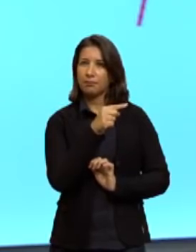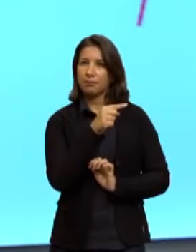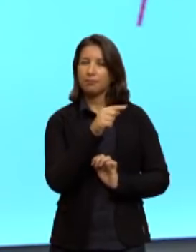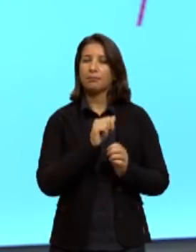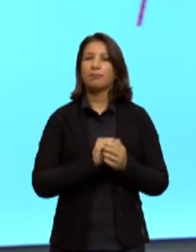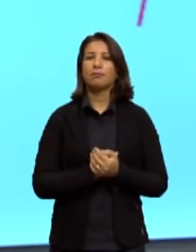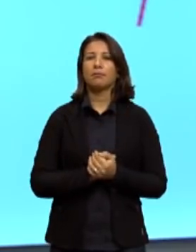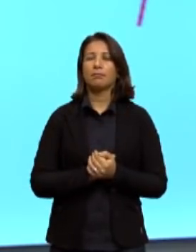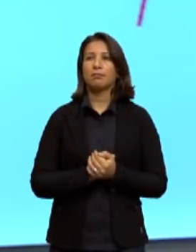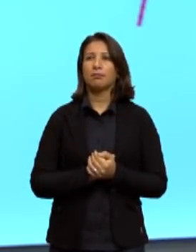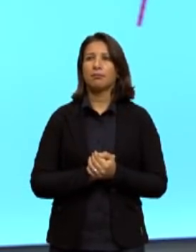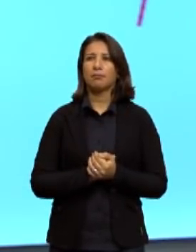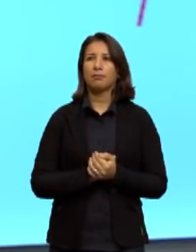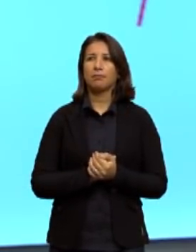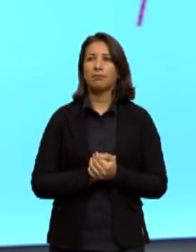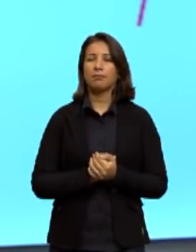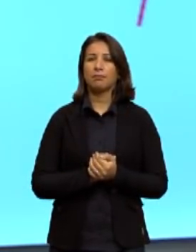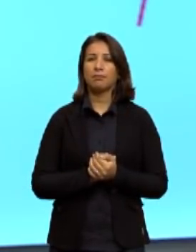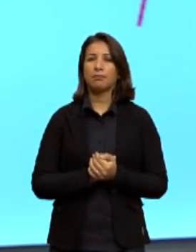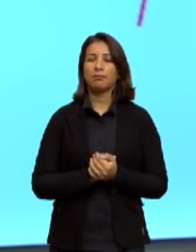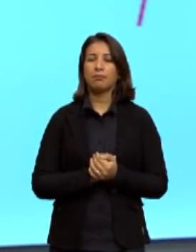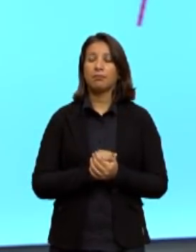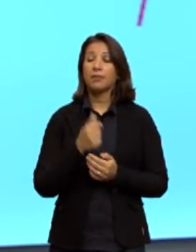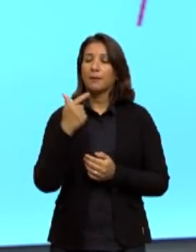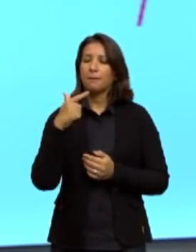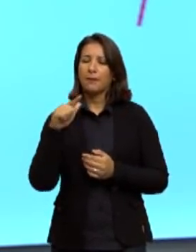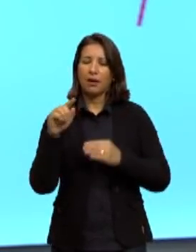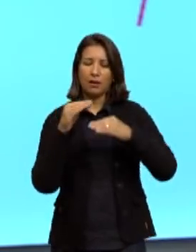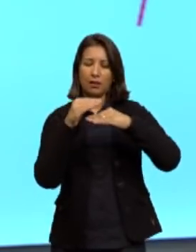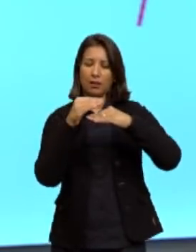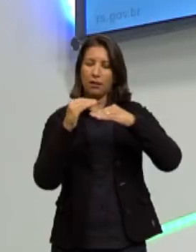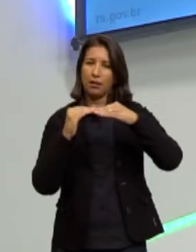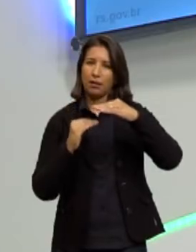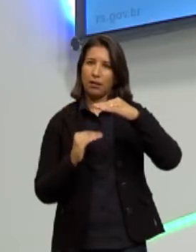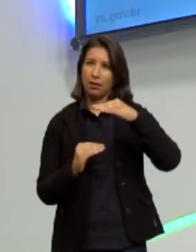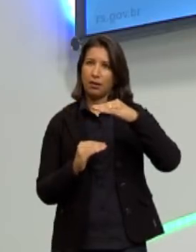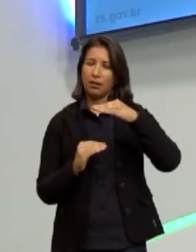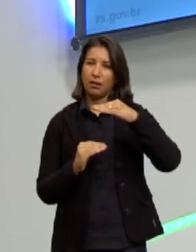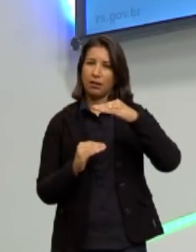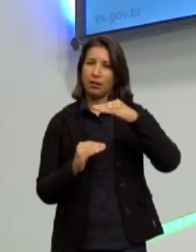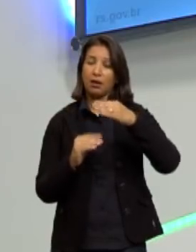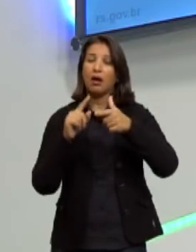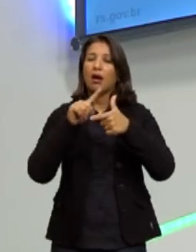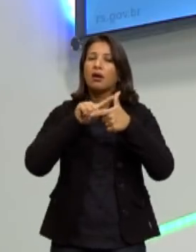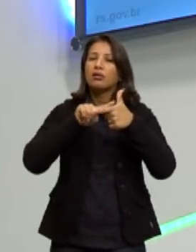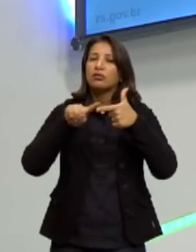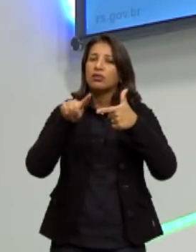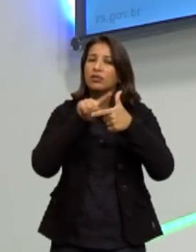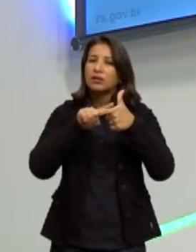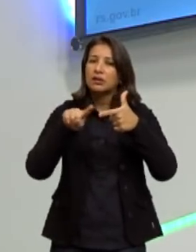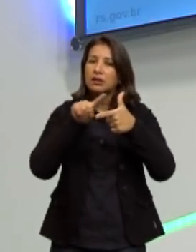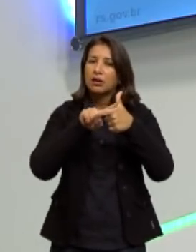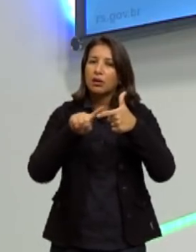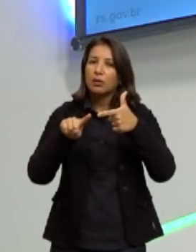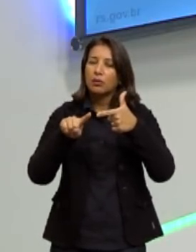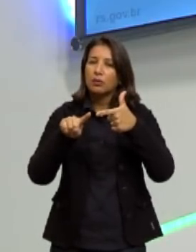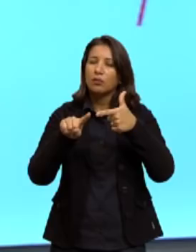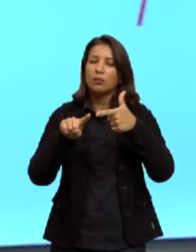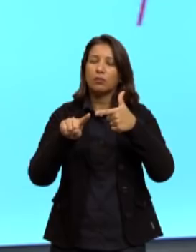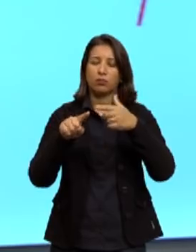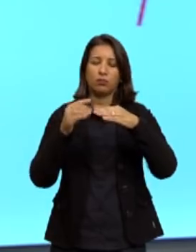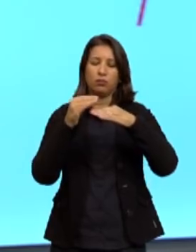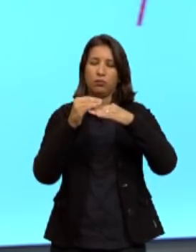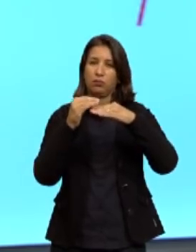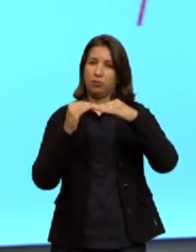até o tempo e está para lembram nós tá para divisão a razão então